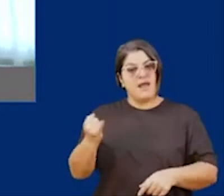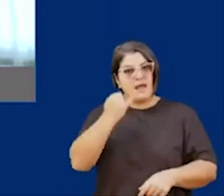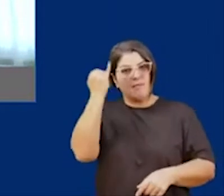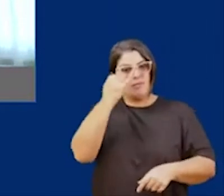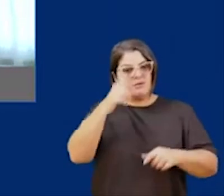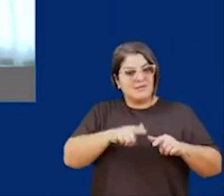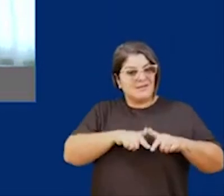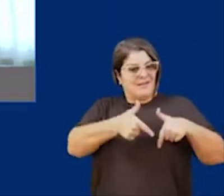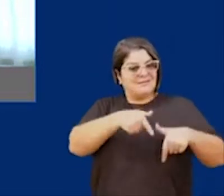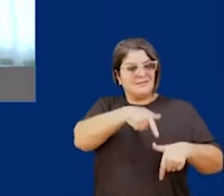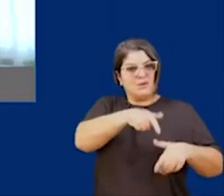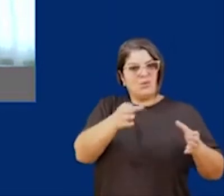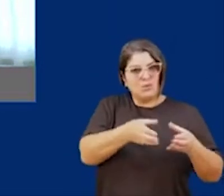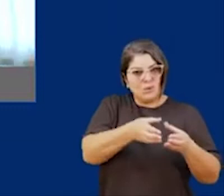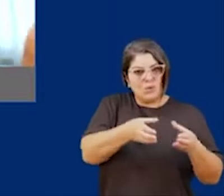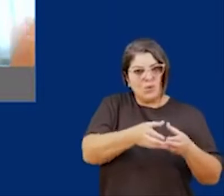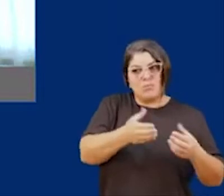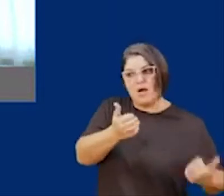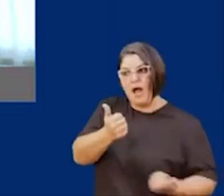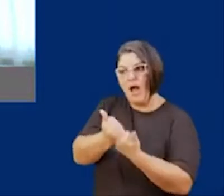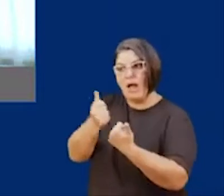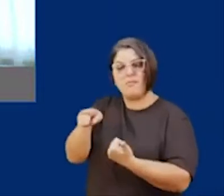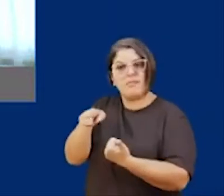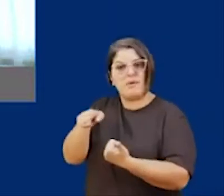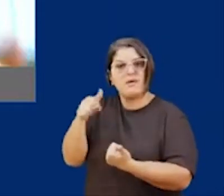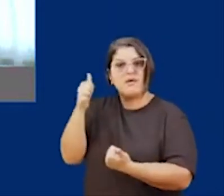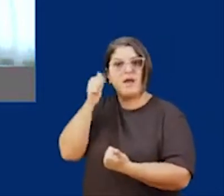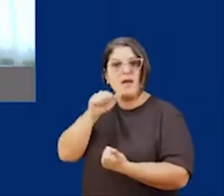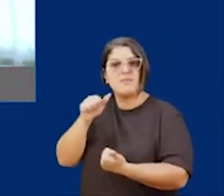no sentido de apoiar e ter esse lugar de